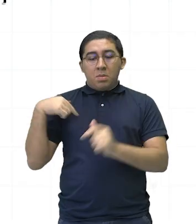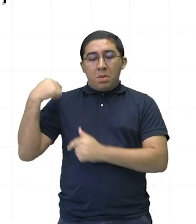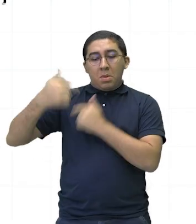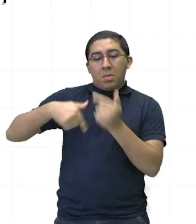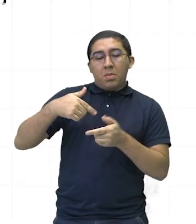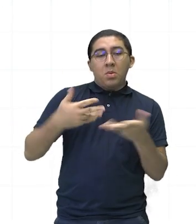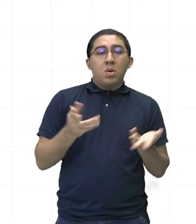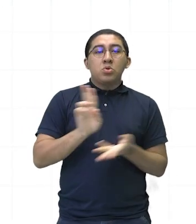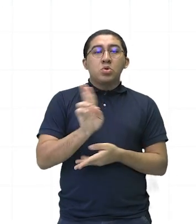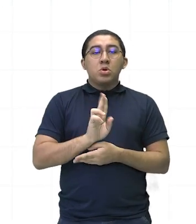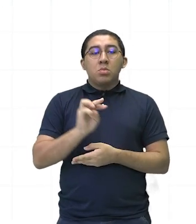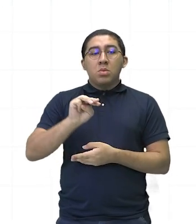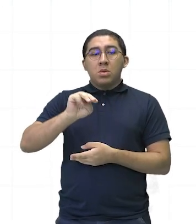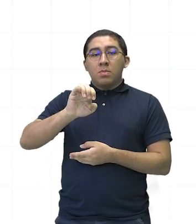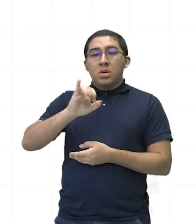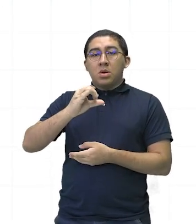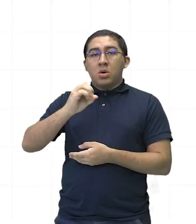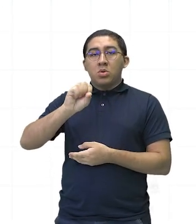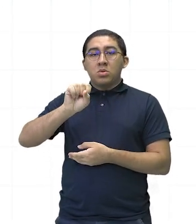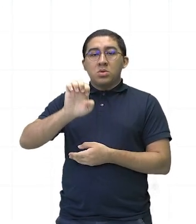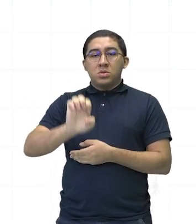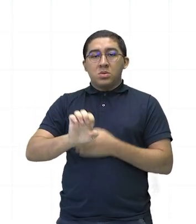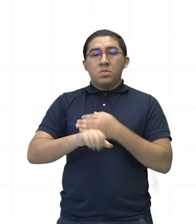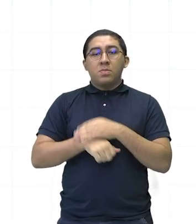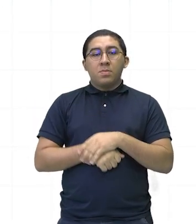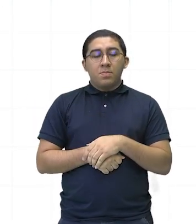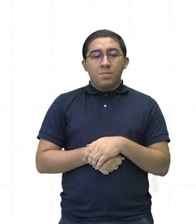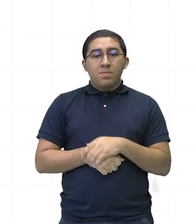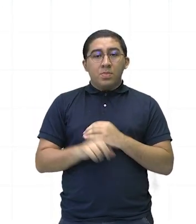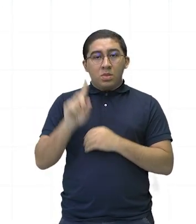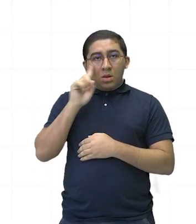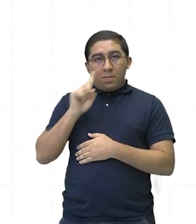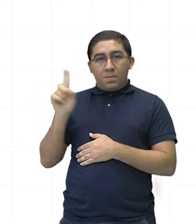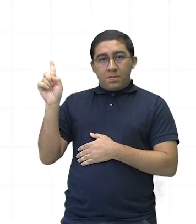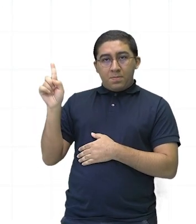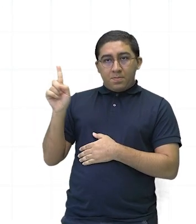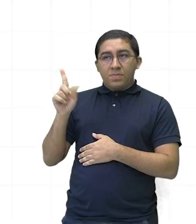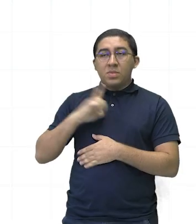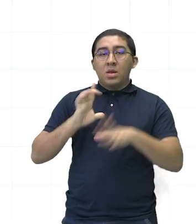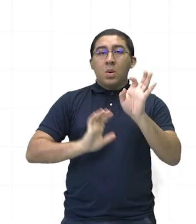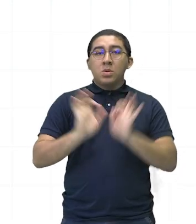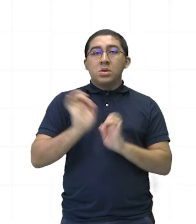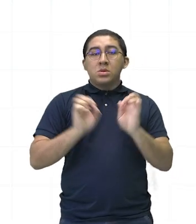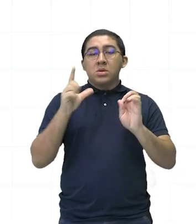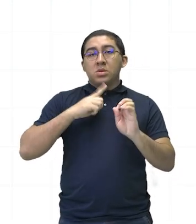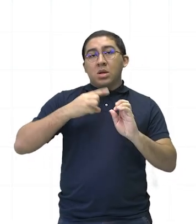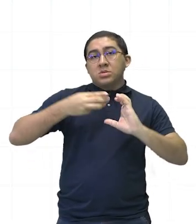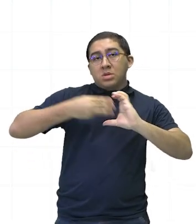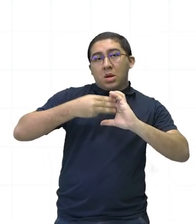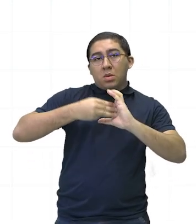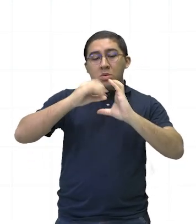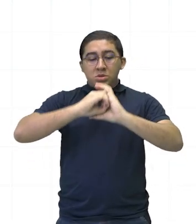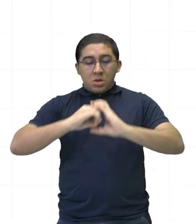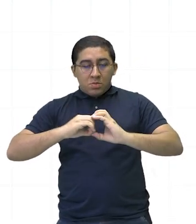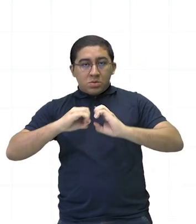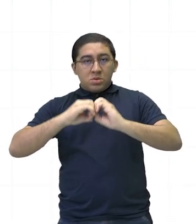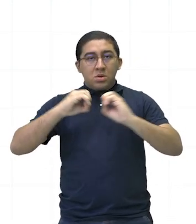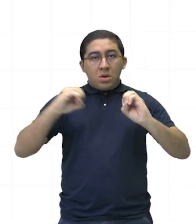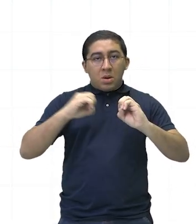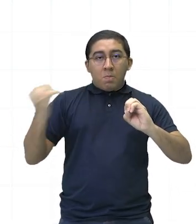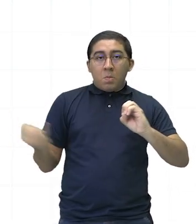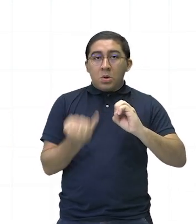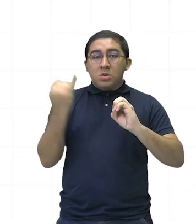outra, que é a meiose. Bem, a meiose é um processo de divisão celular que é fundamental para a